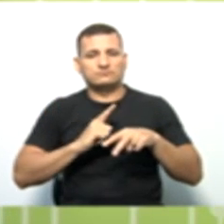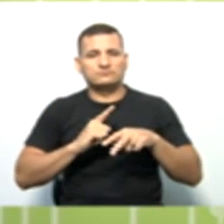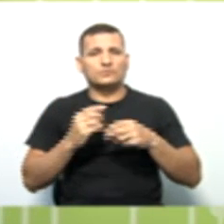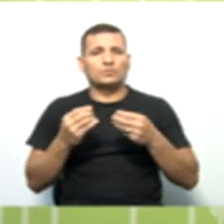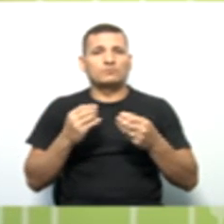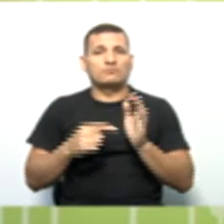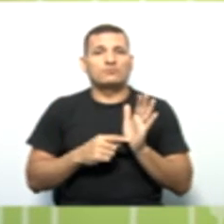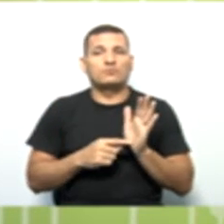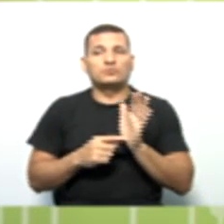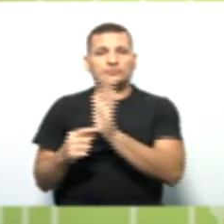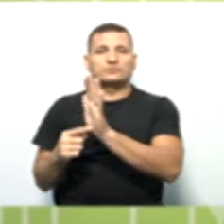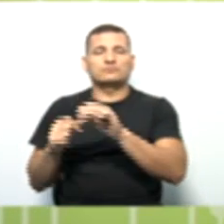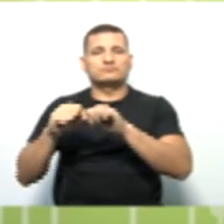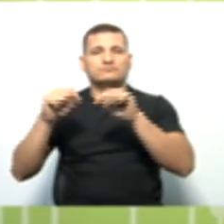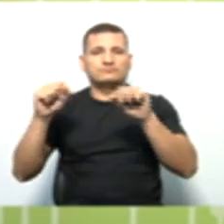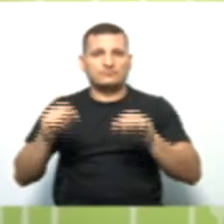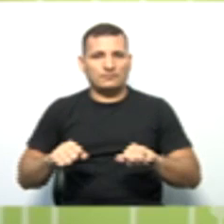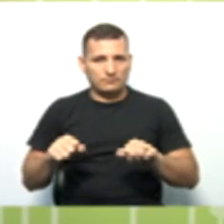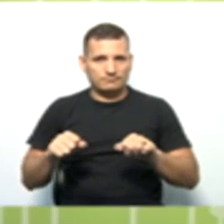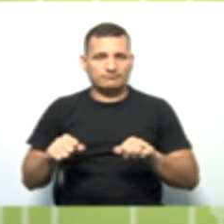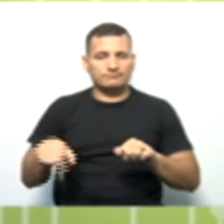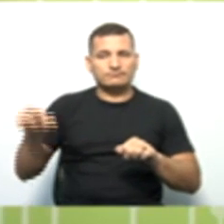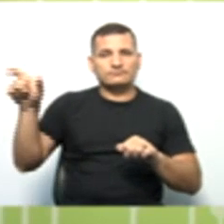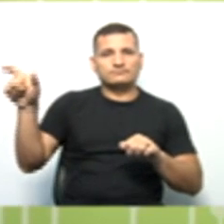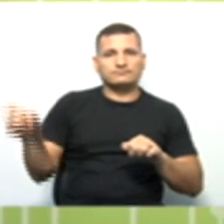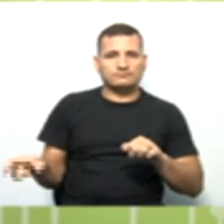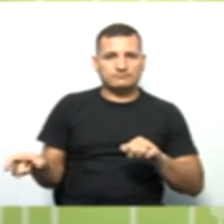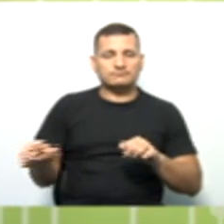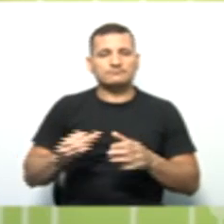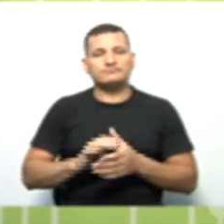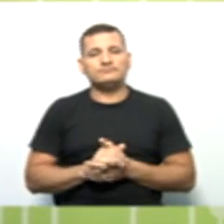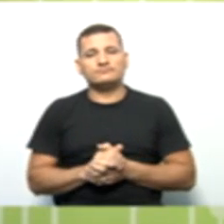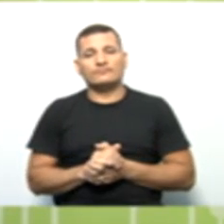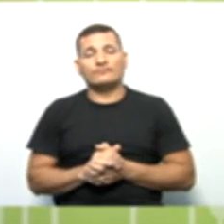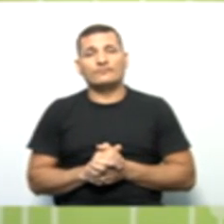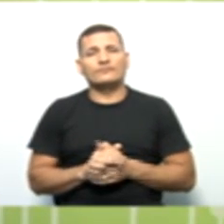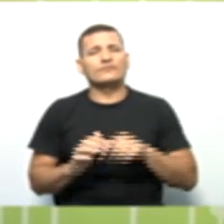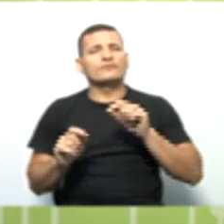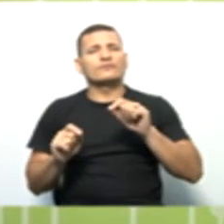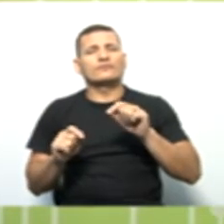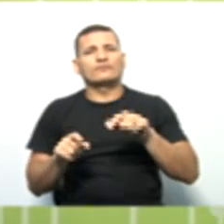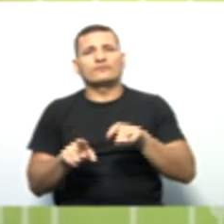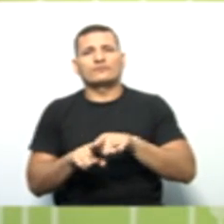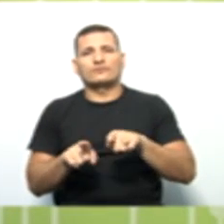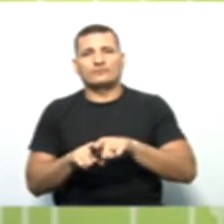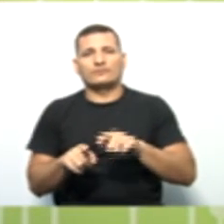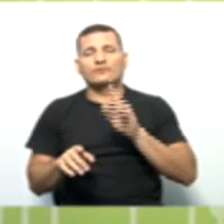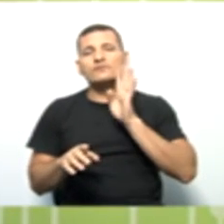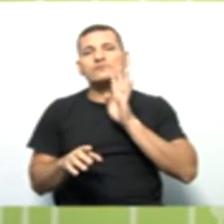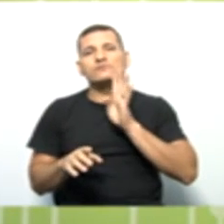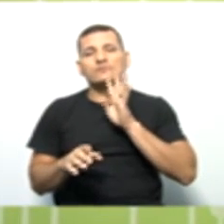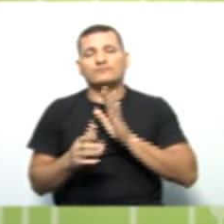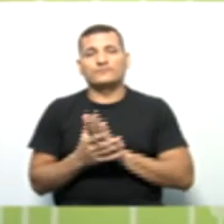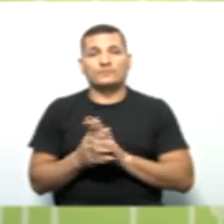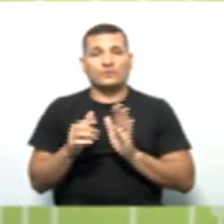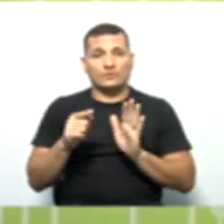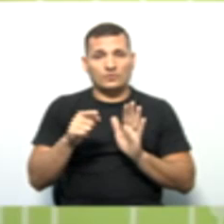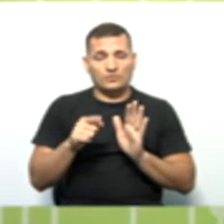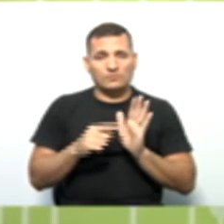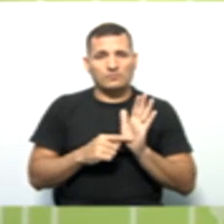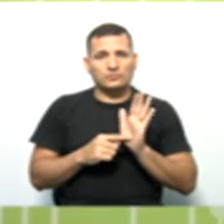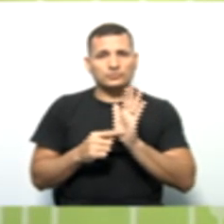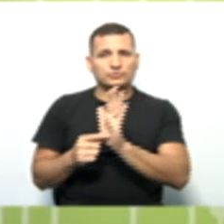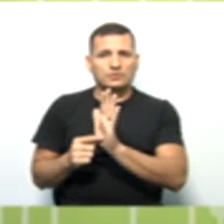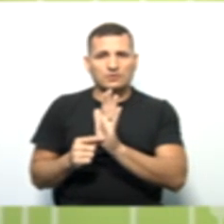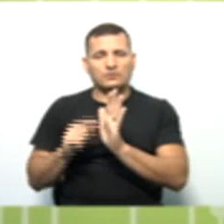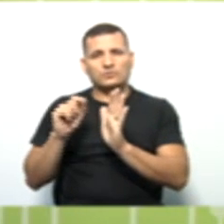mostrar o software diferente, tá? O que é legal também? Você vai mostrar o software na perspectiva do